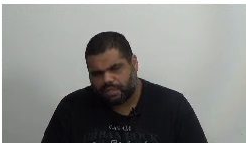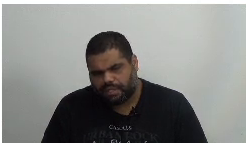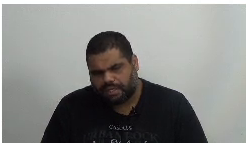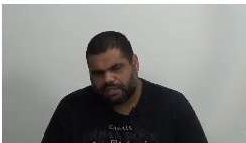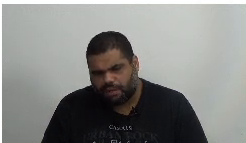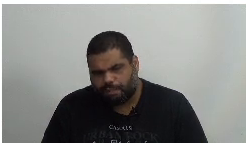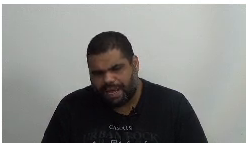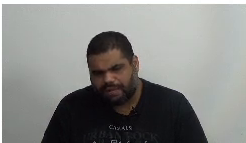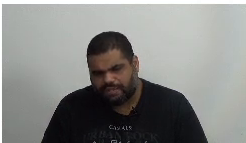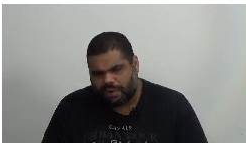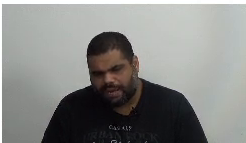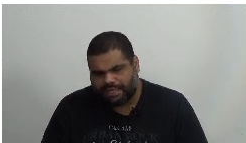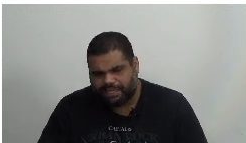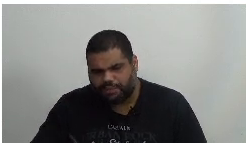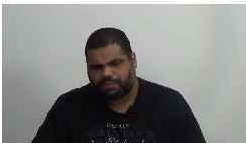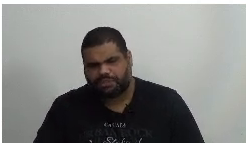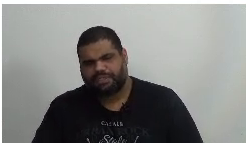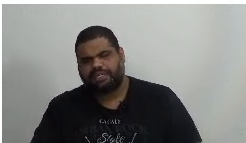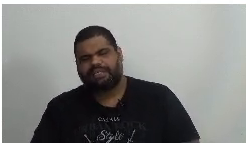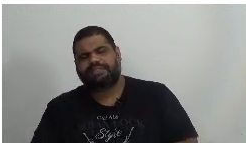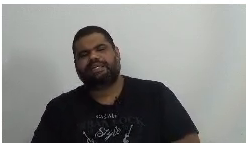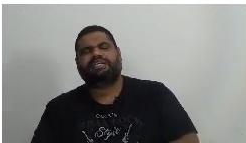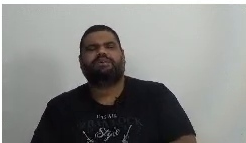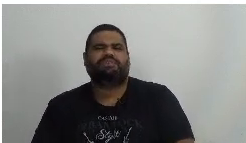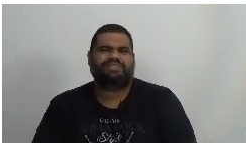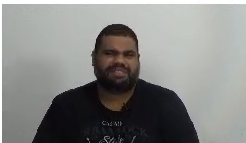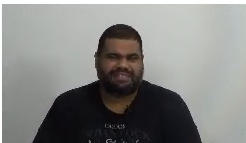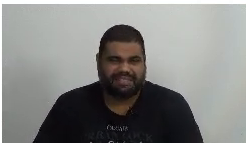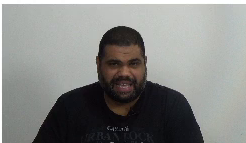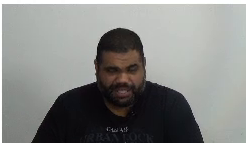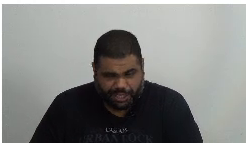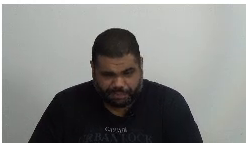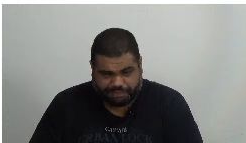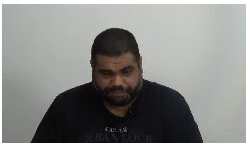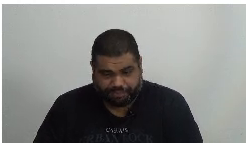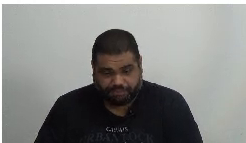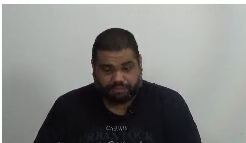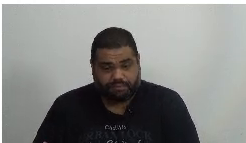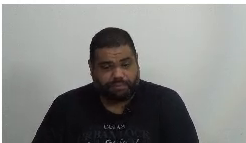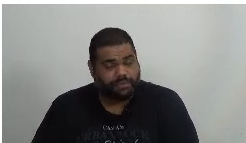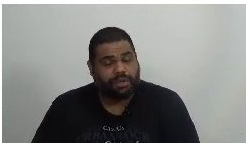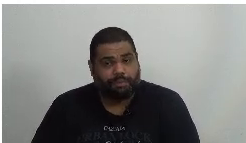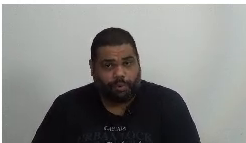8. Então, para os algarismos, teríamos seis